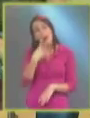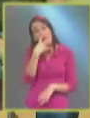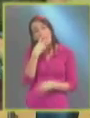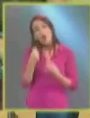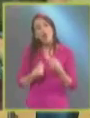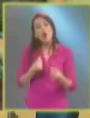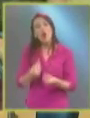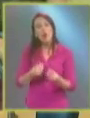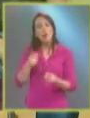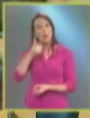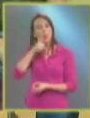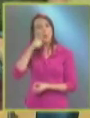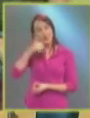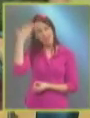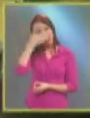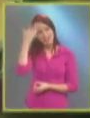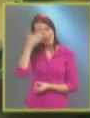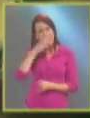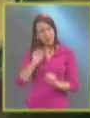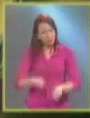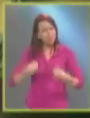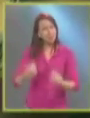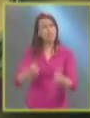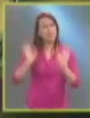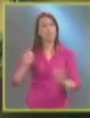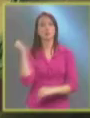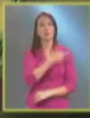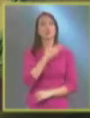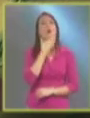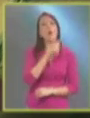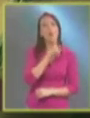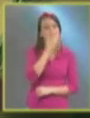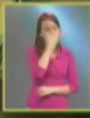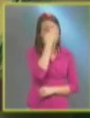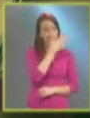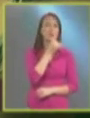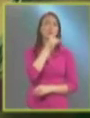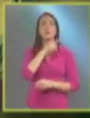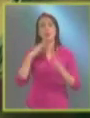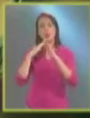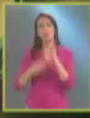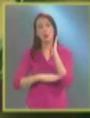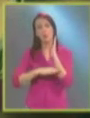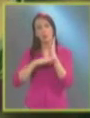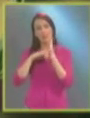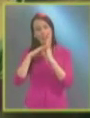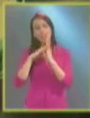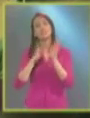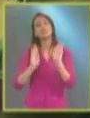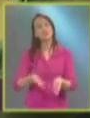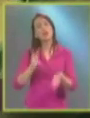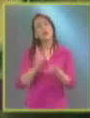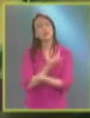a mulher cega, eu acho que ela é mais discriminada ainda do que os homens. Porque no prédio onde ela mora, ela já teve